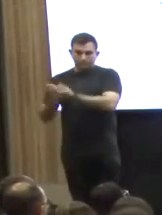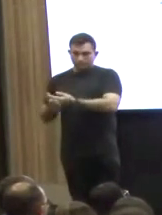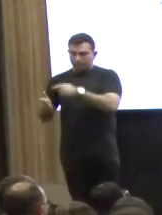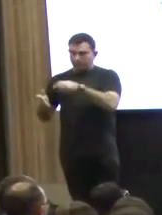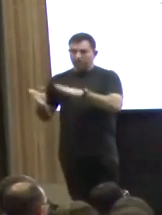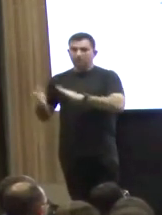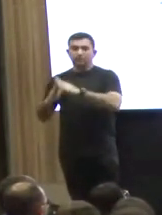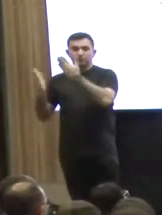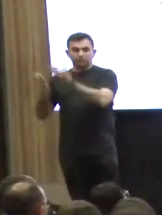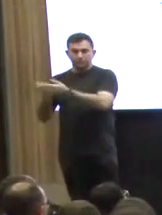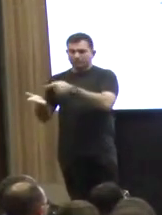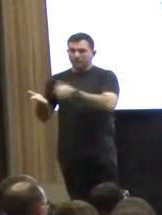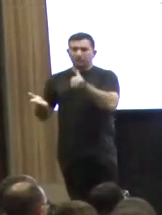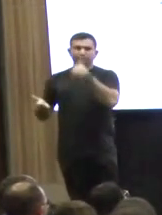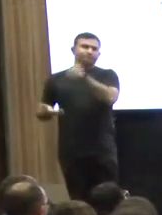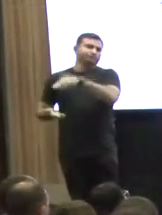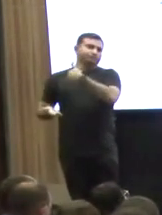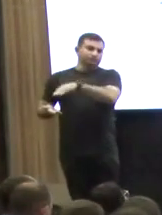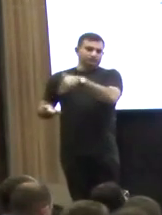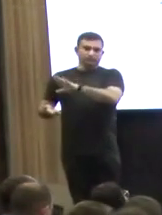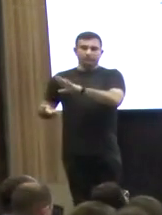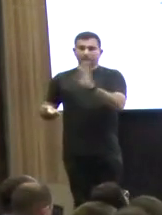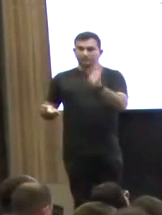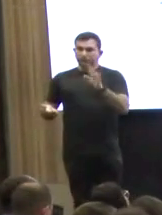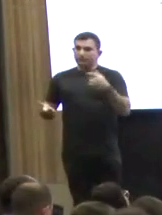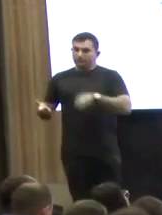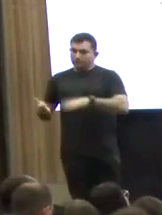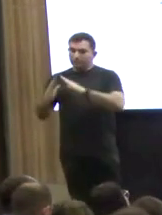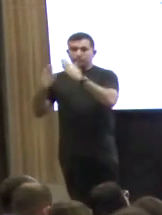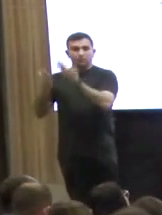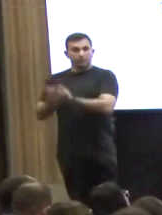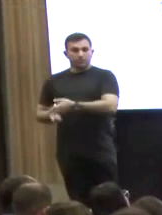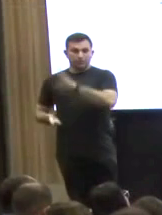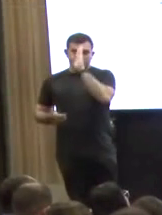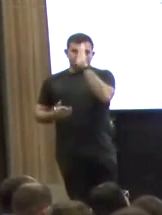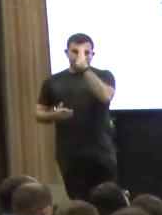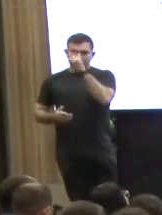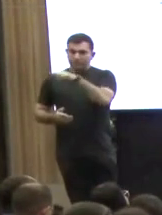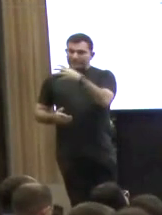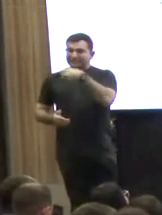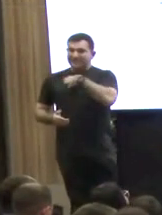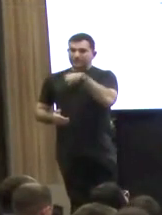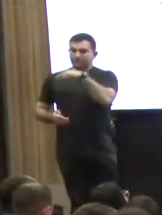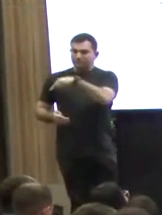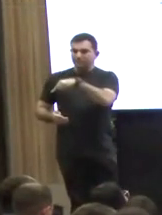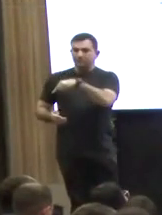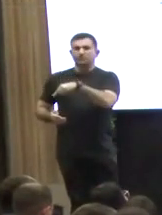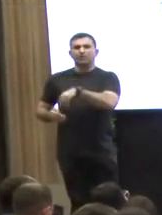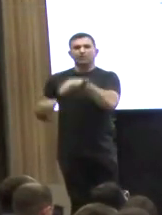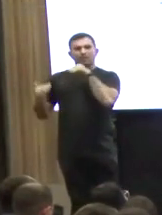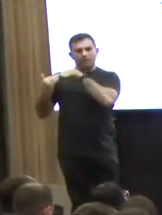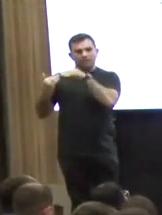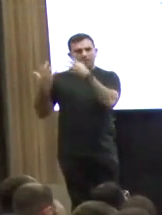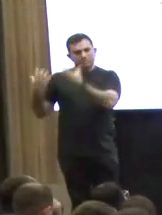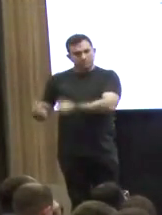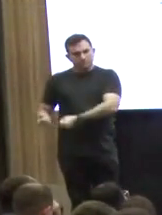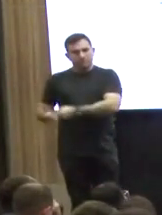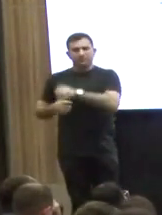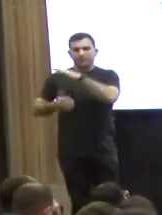dizem, não, mas o racismo, não sei o que, está na sociedade, não está na escola. Eu queria saber, sociologicamente, como é que a gente separa a sociedade de suas instituições, entre ela a